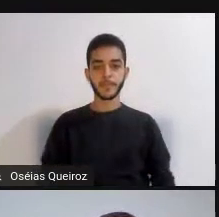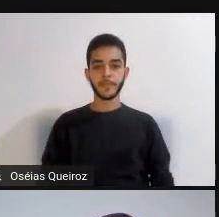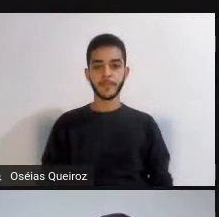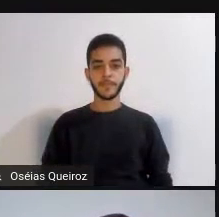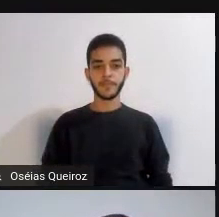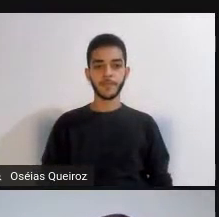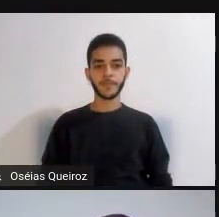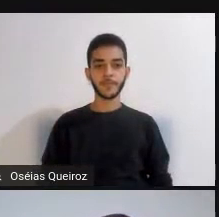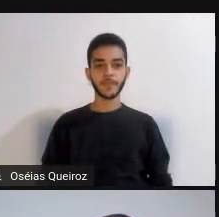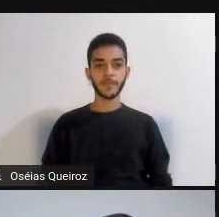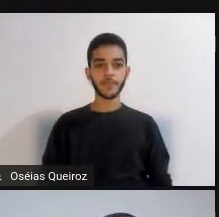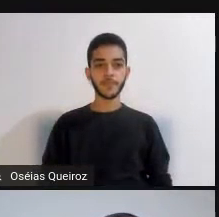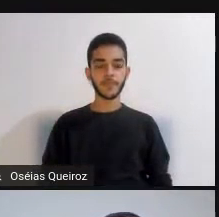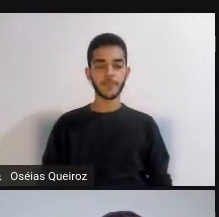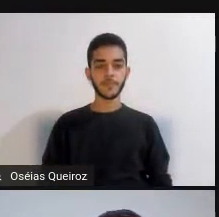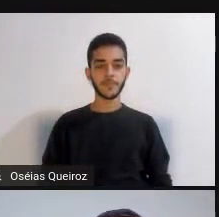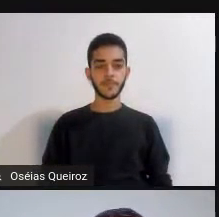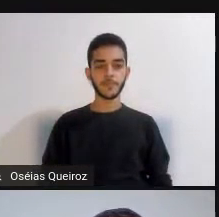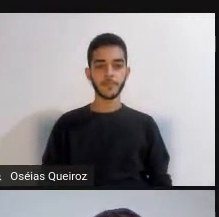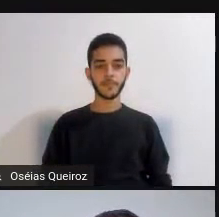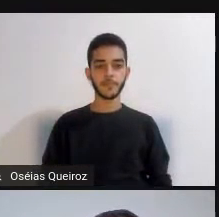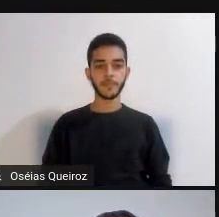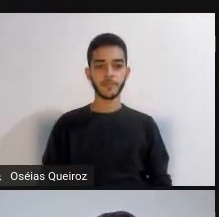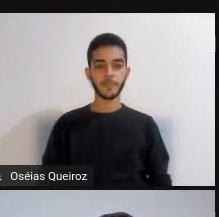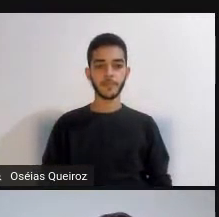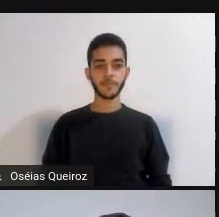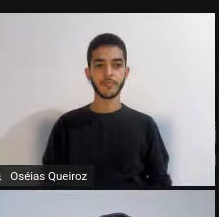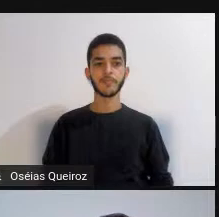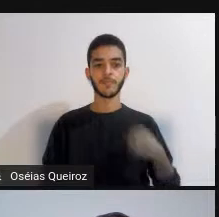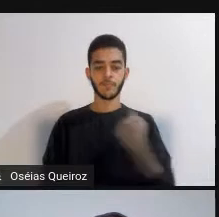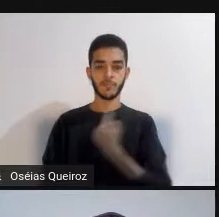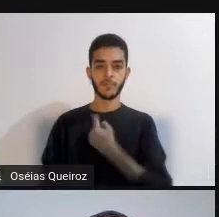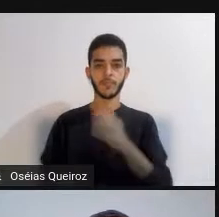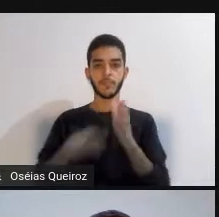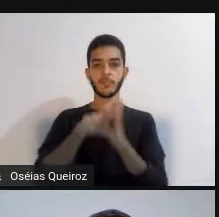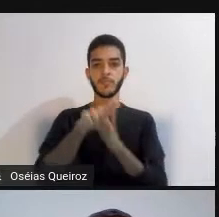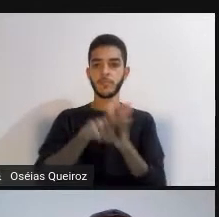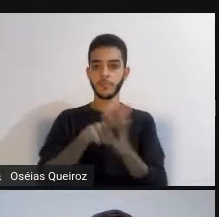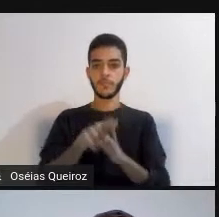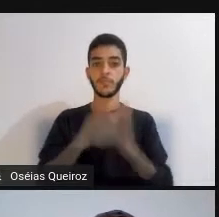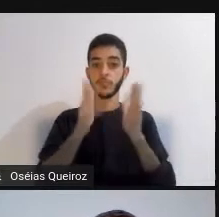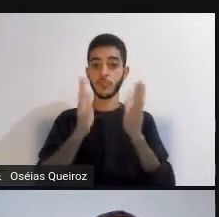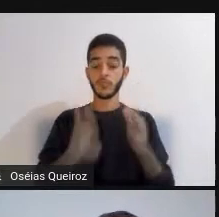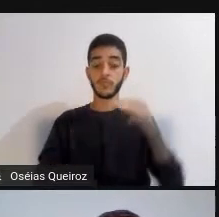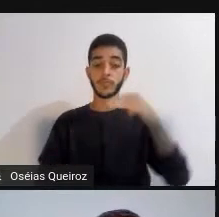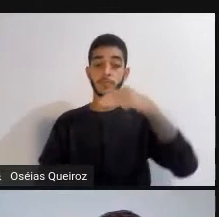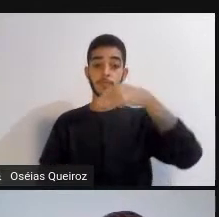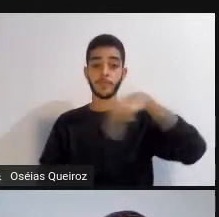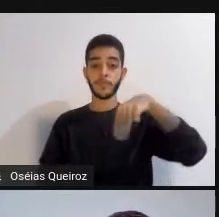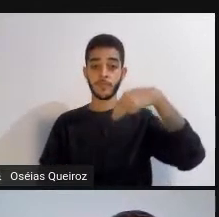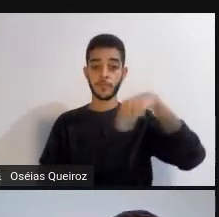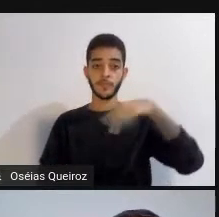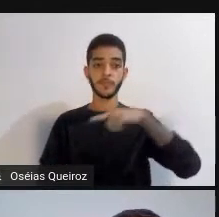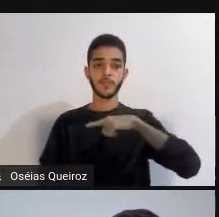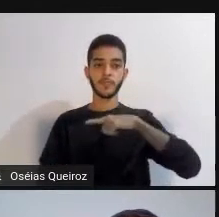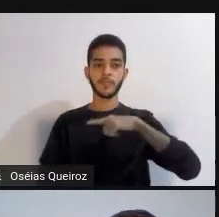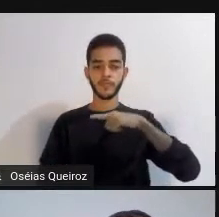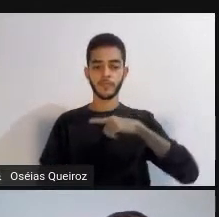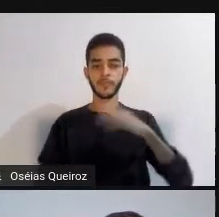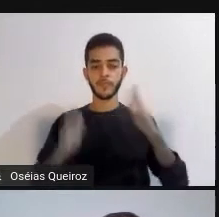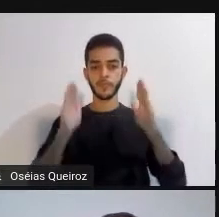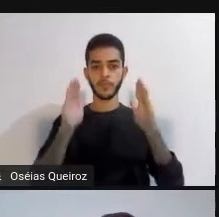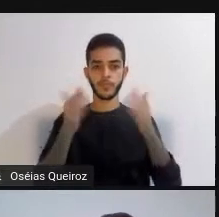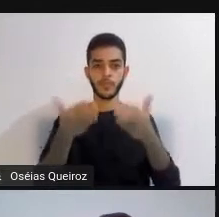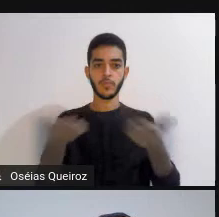nesse sentido, entra um pouco dos nossos projetos já desenvolvidos aqui no Maranhão. Então, especificamente, o que eu vou